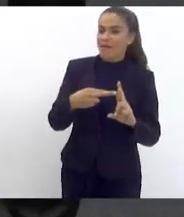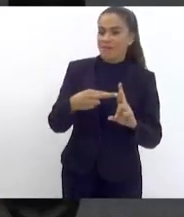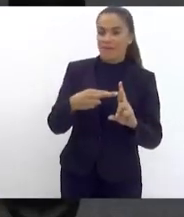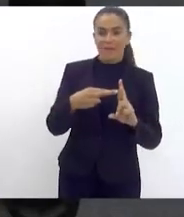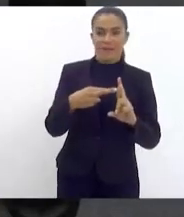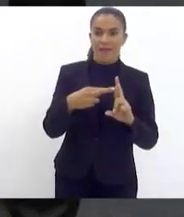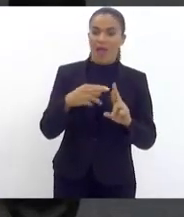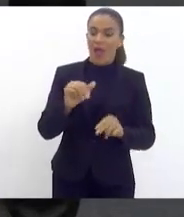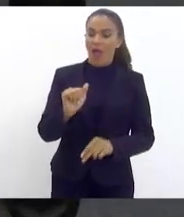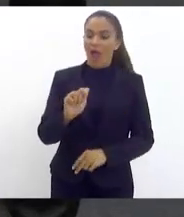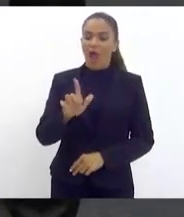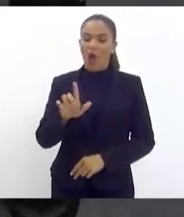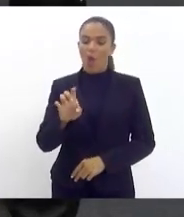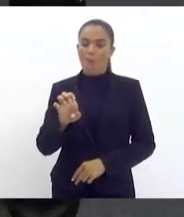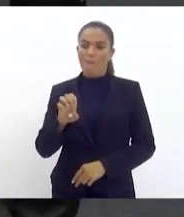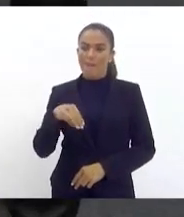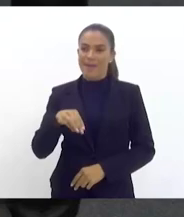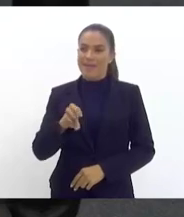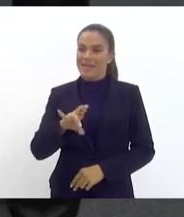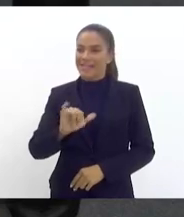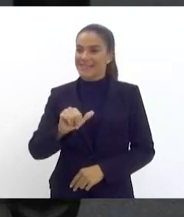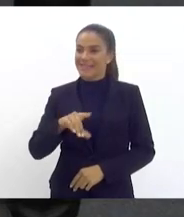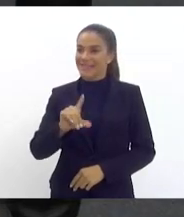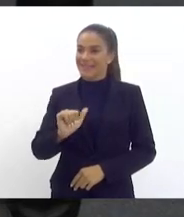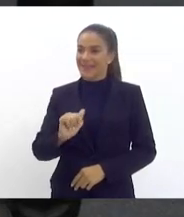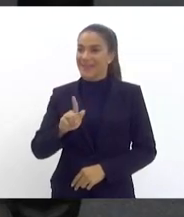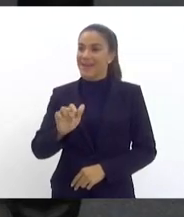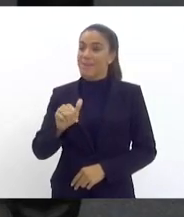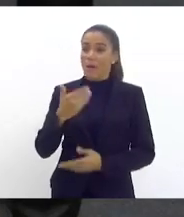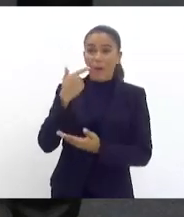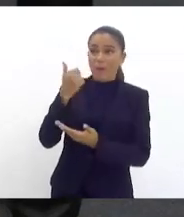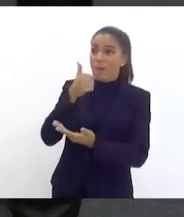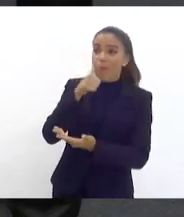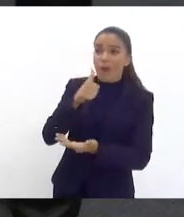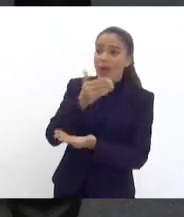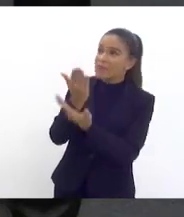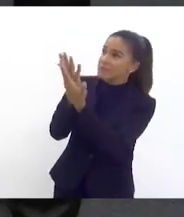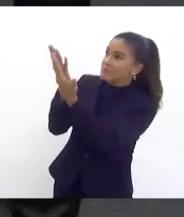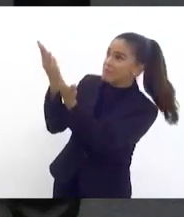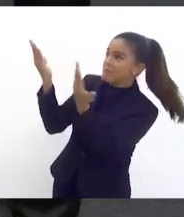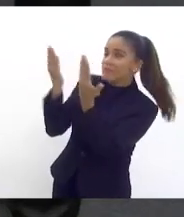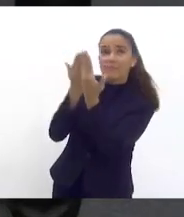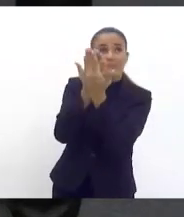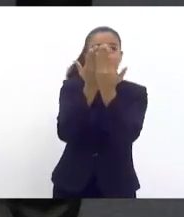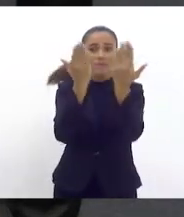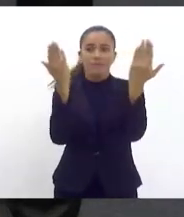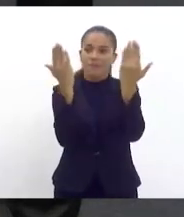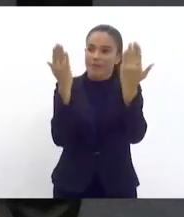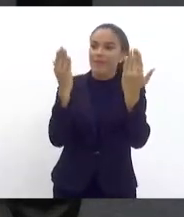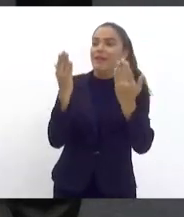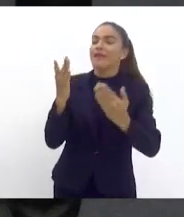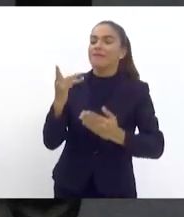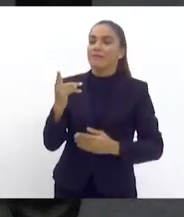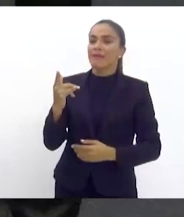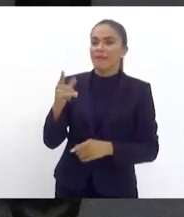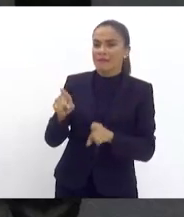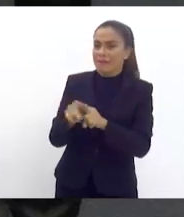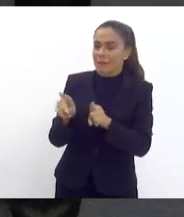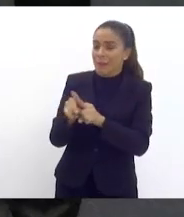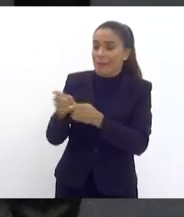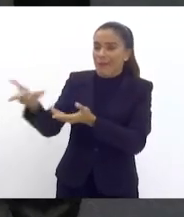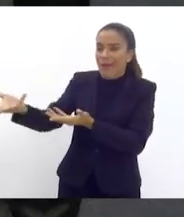Gama. Essas mulheres aqui estão, que são mulheres que acompanham e que recebem